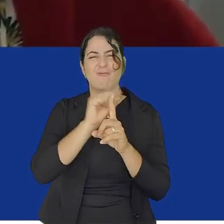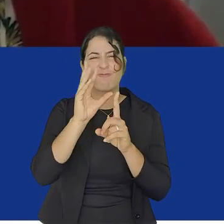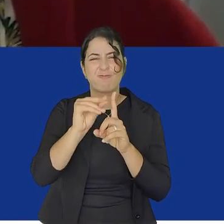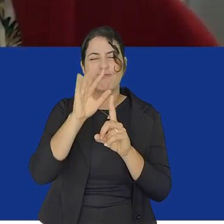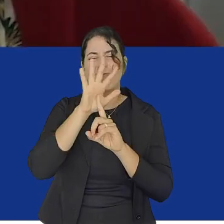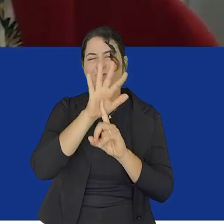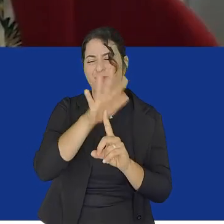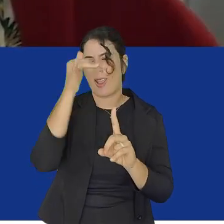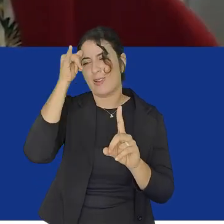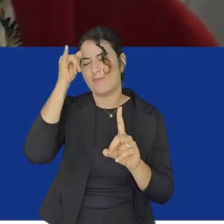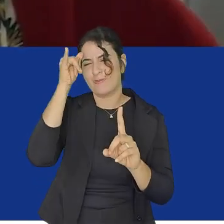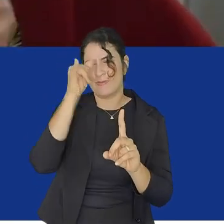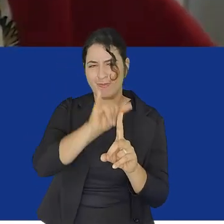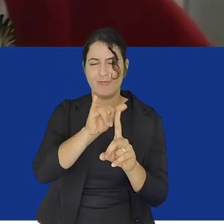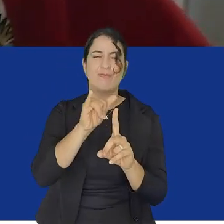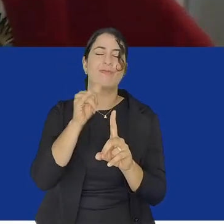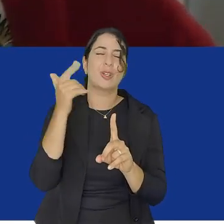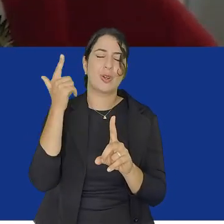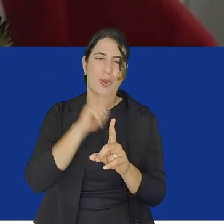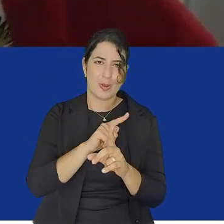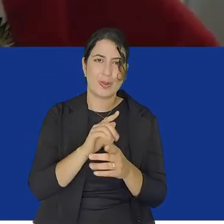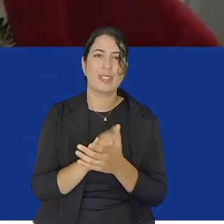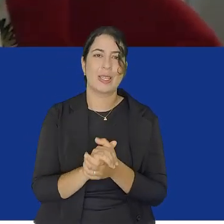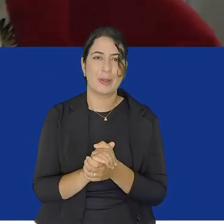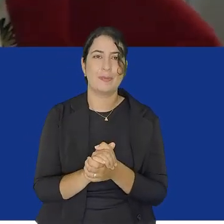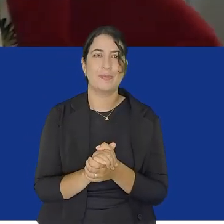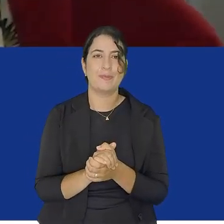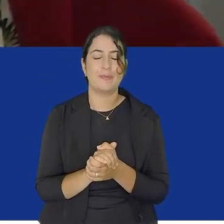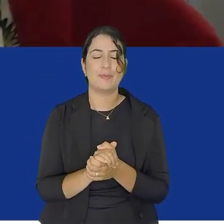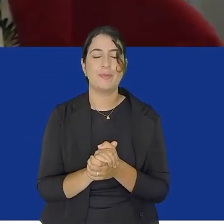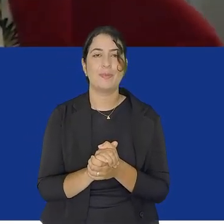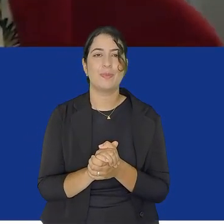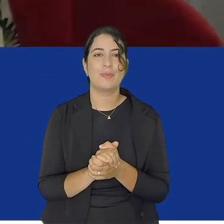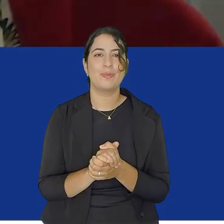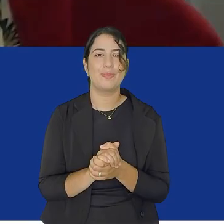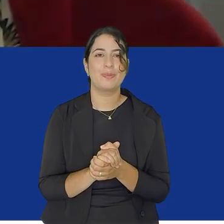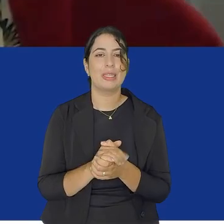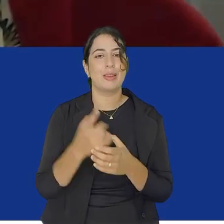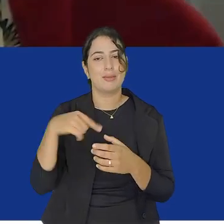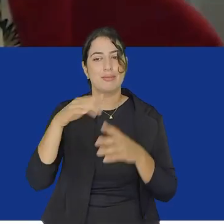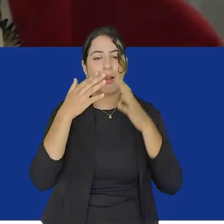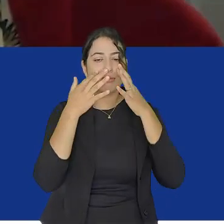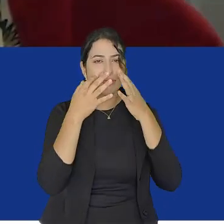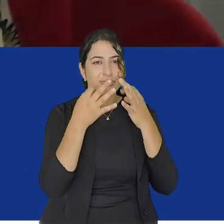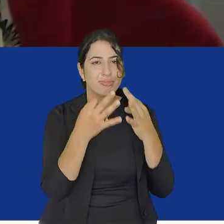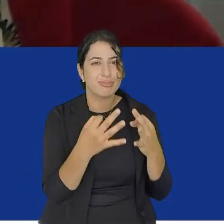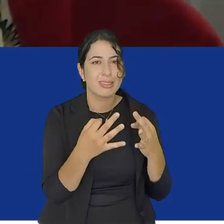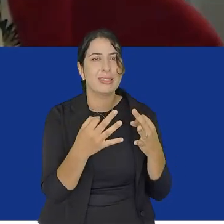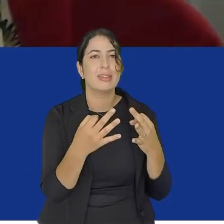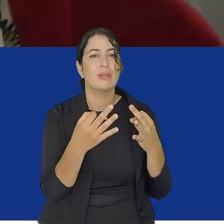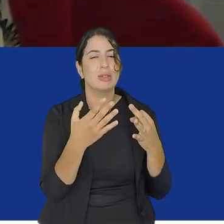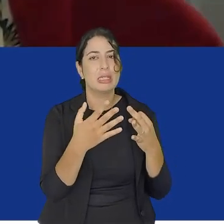está acontecendo, né, sob a sua responsabilidade na equipe, oferecer esse olhar também de uma